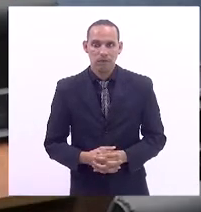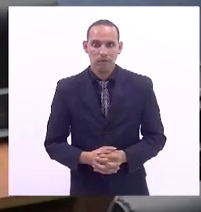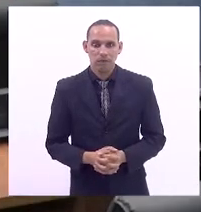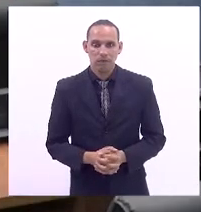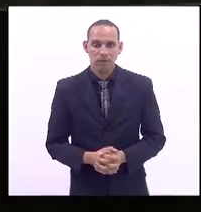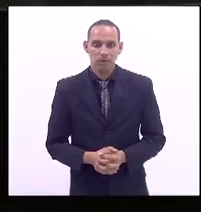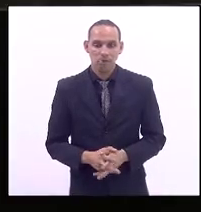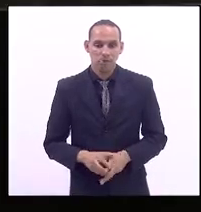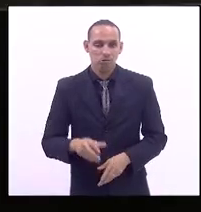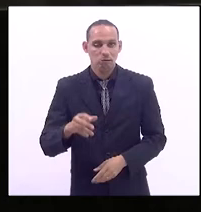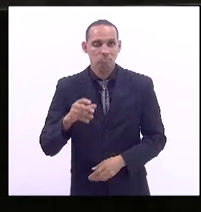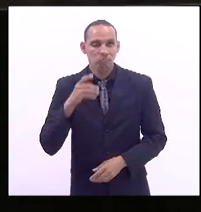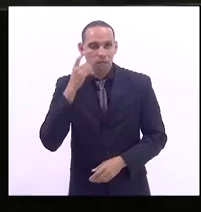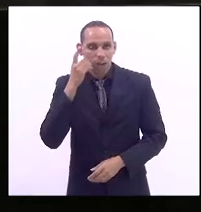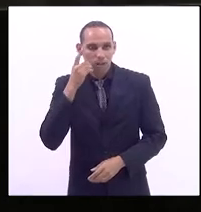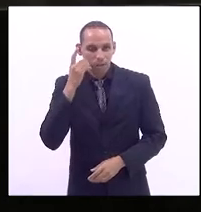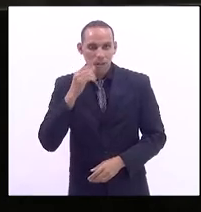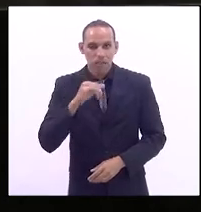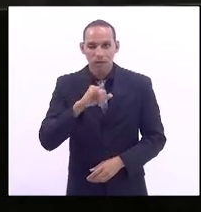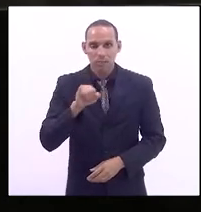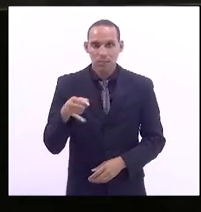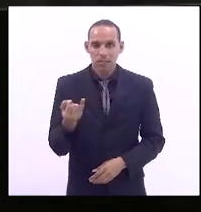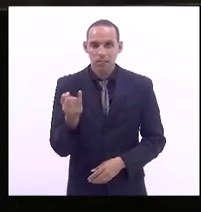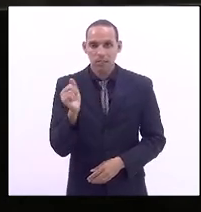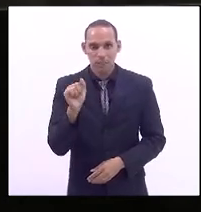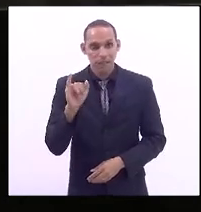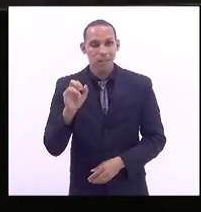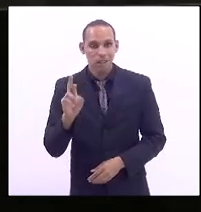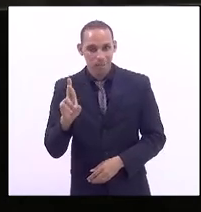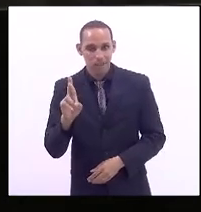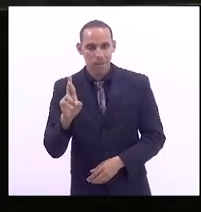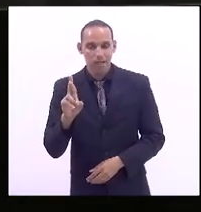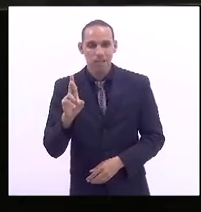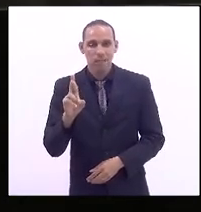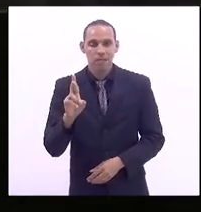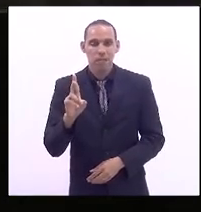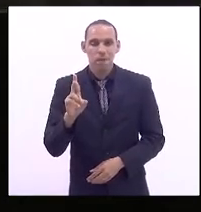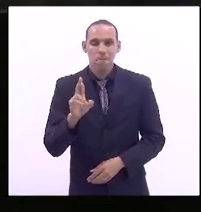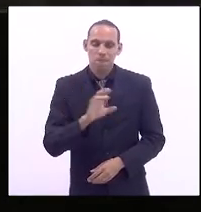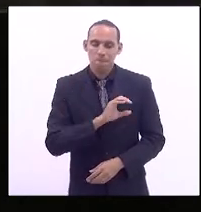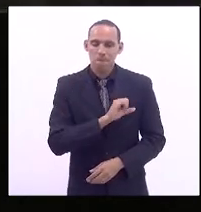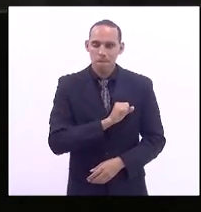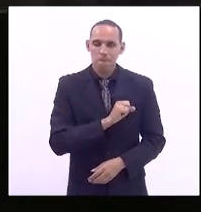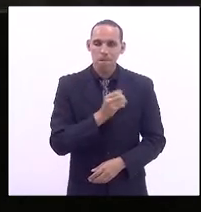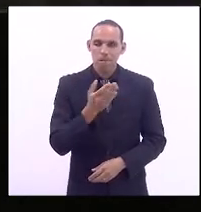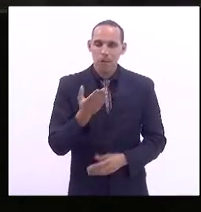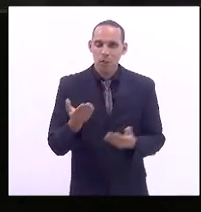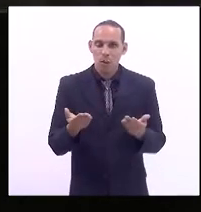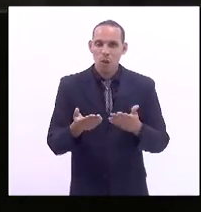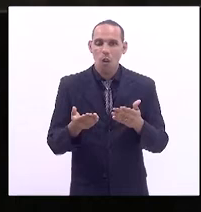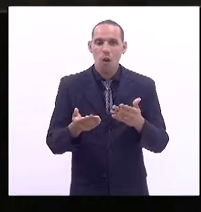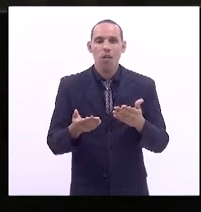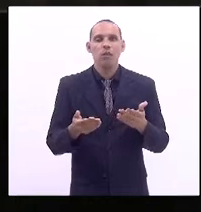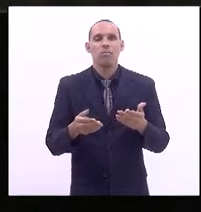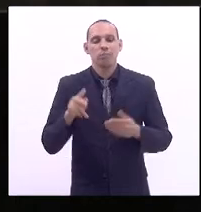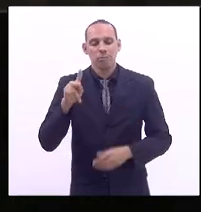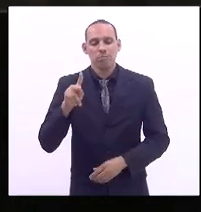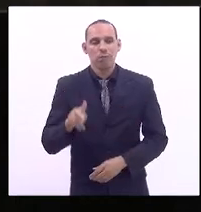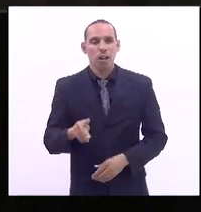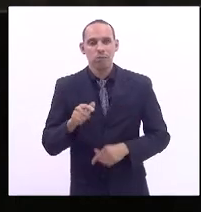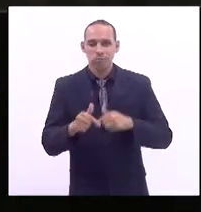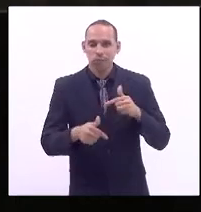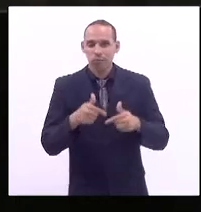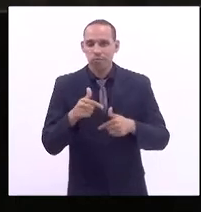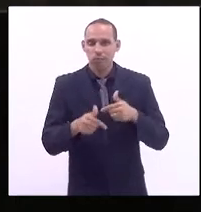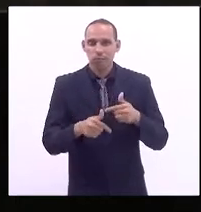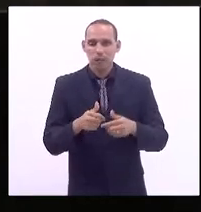o Nobre Deputado Jair Bittencourt e Preside os trabalhos desta sessão